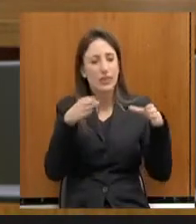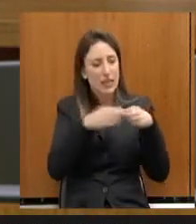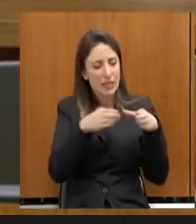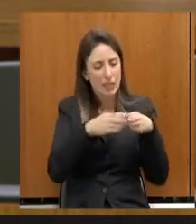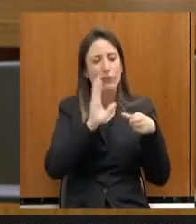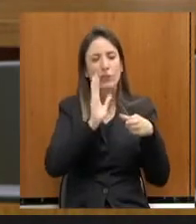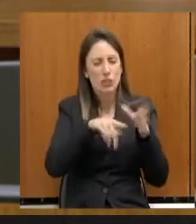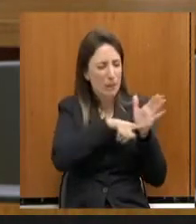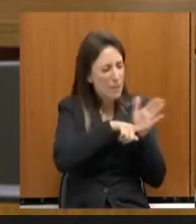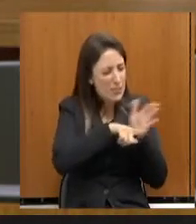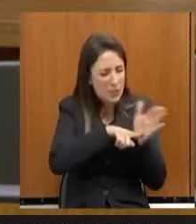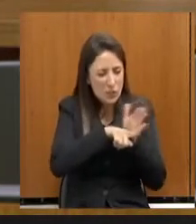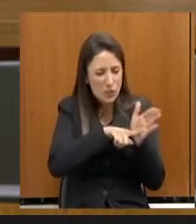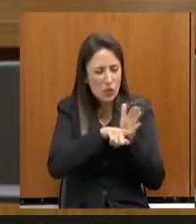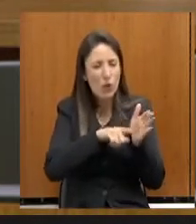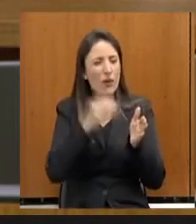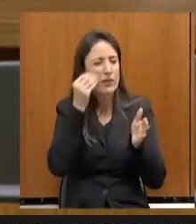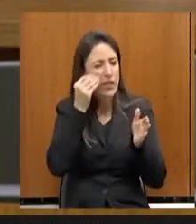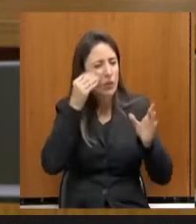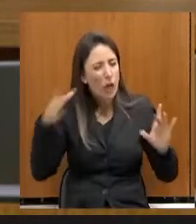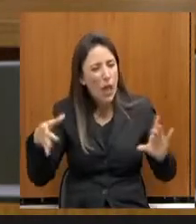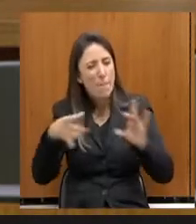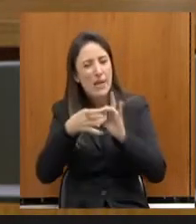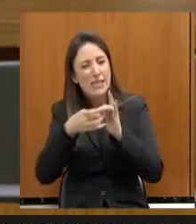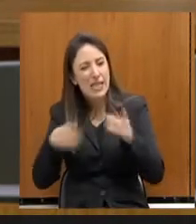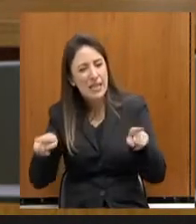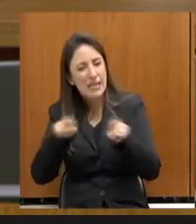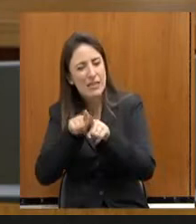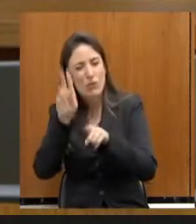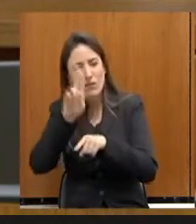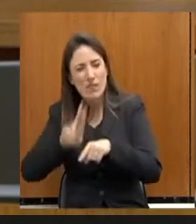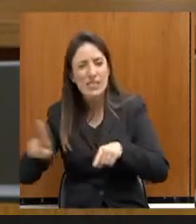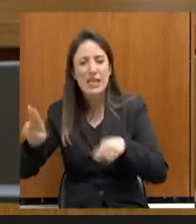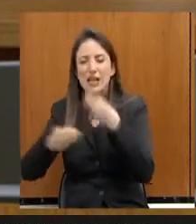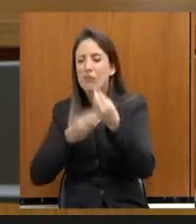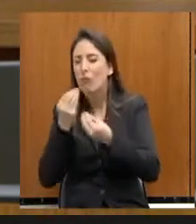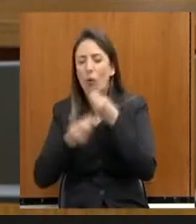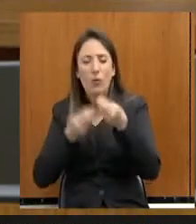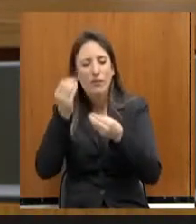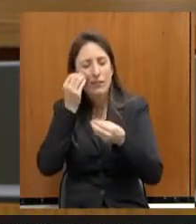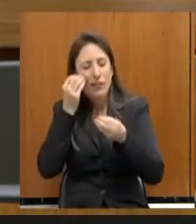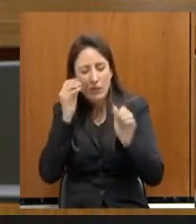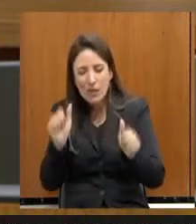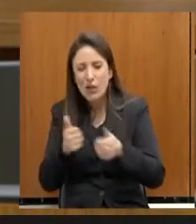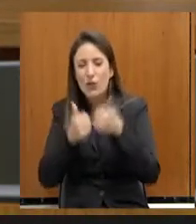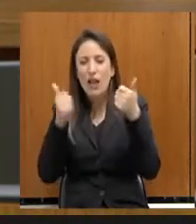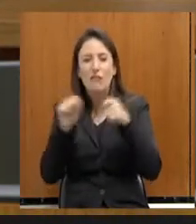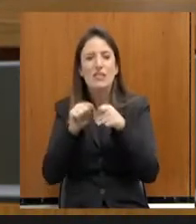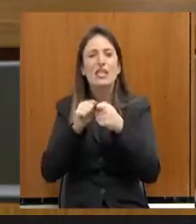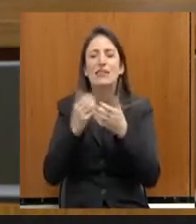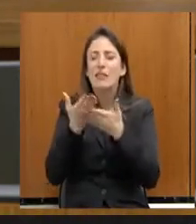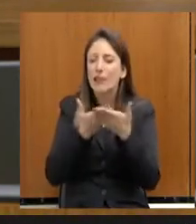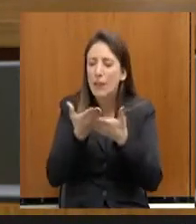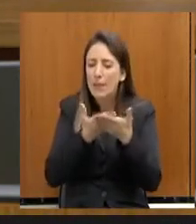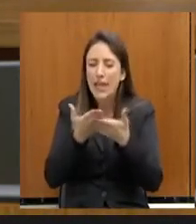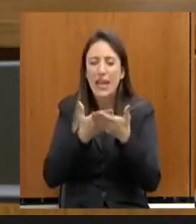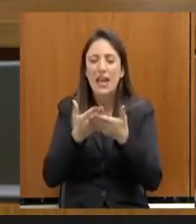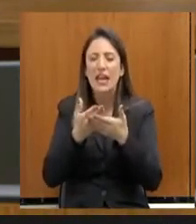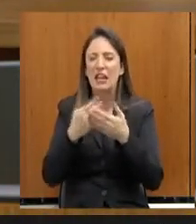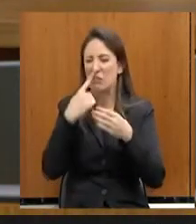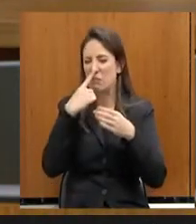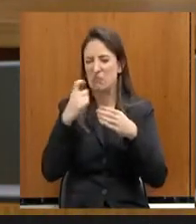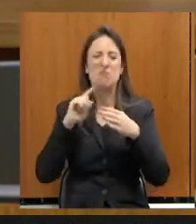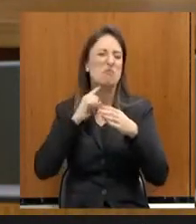com as Universidades a utilização de tratamento de esgoto né detectamento biológico concurso para